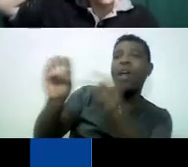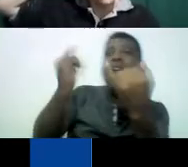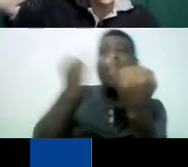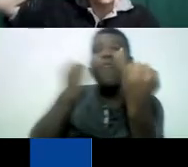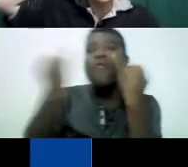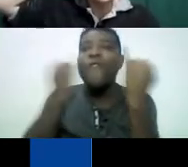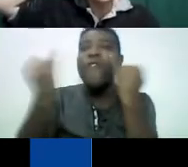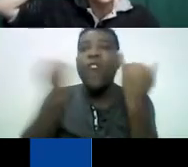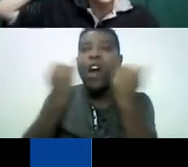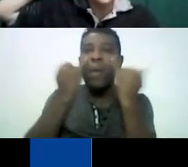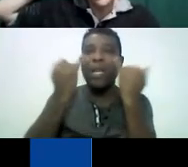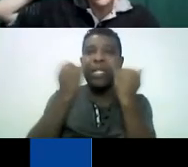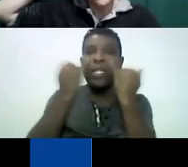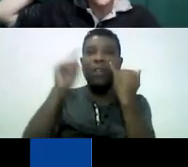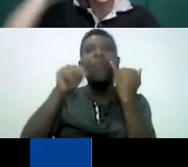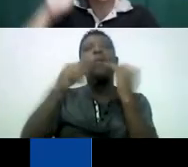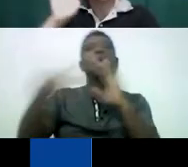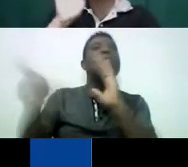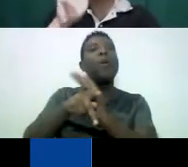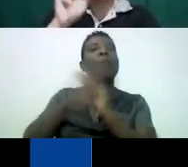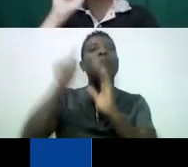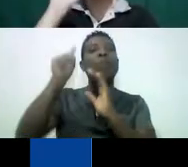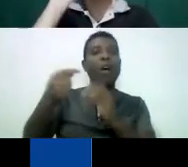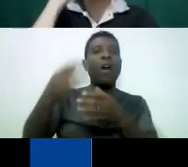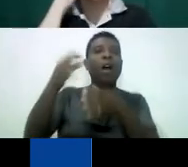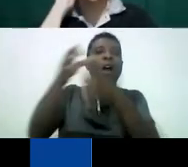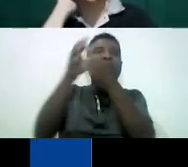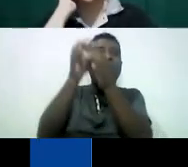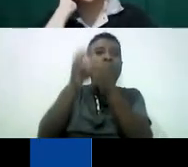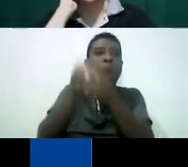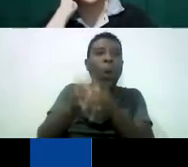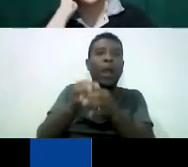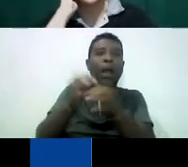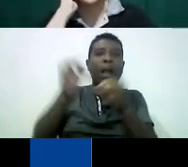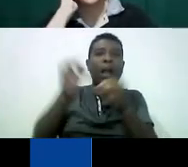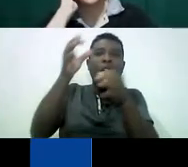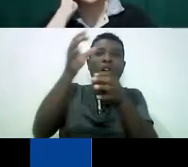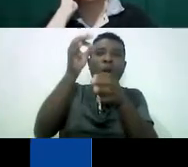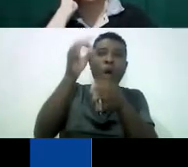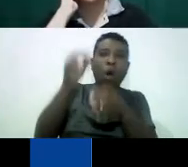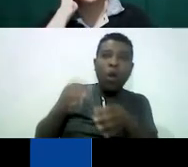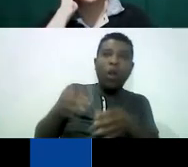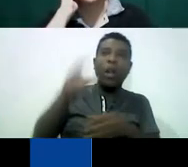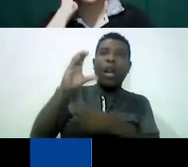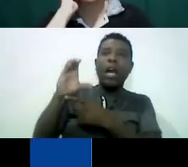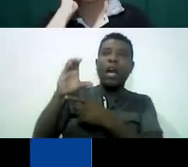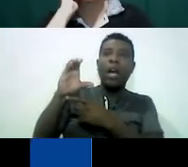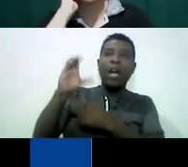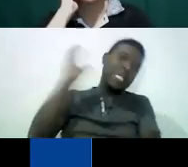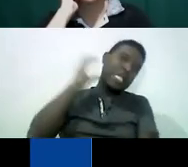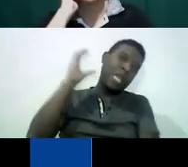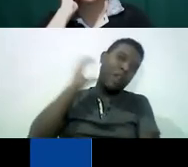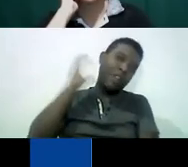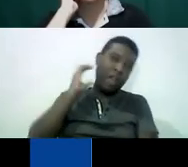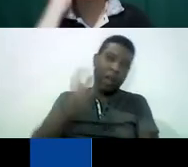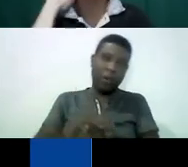cervical, pela propriocepção. Tá? Então, eles formam pequenos músculos que têm muitos